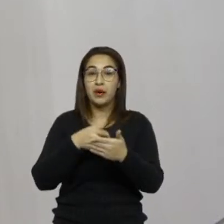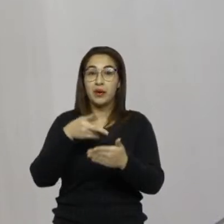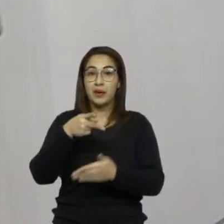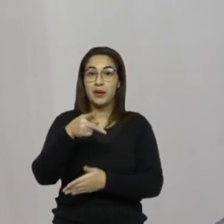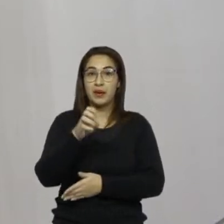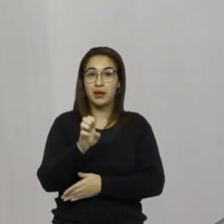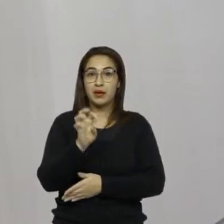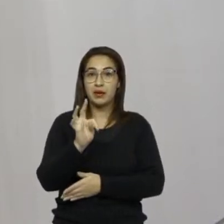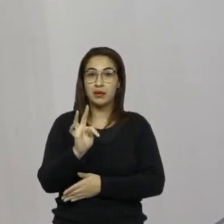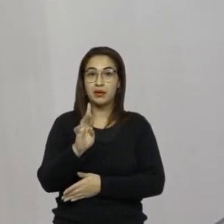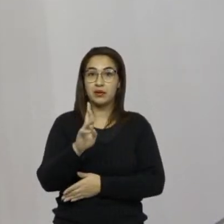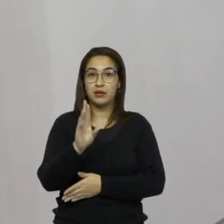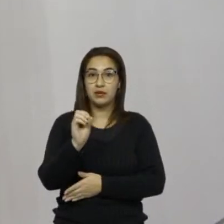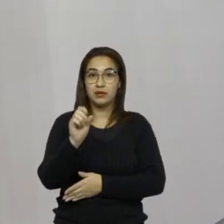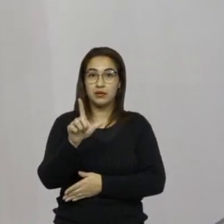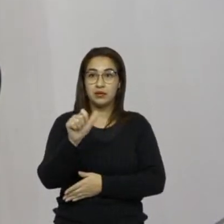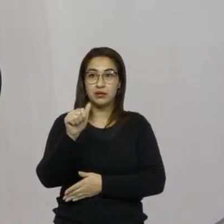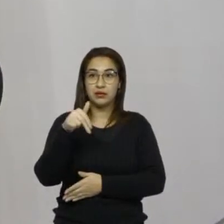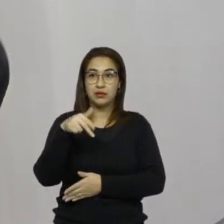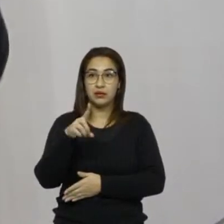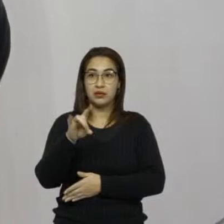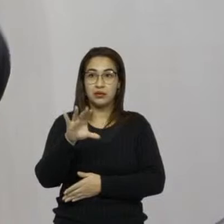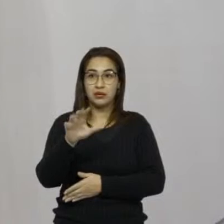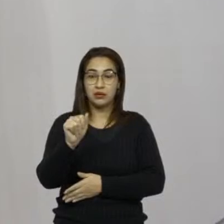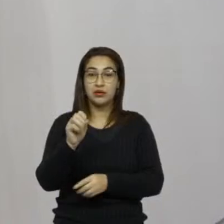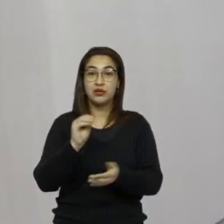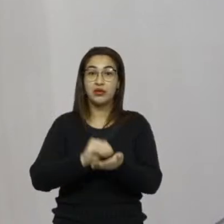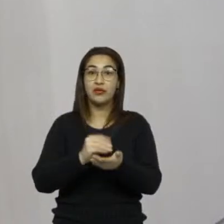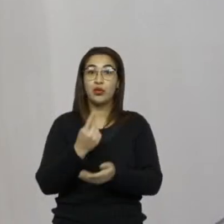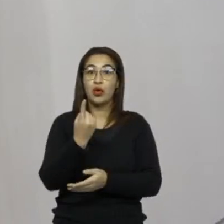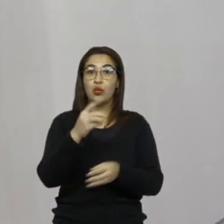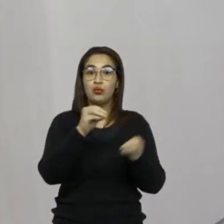coisa, falta uma desapropriação para o processo seguir.